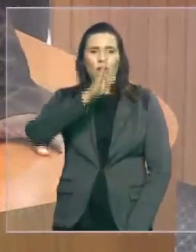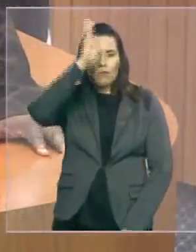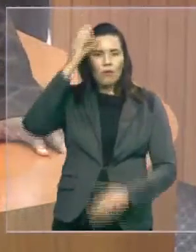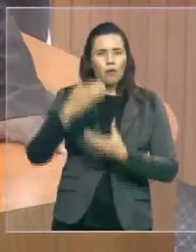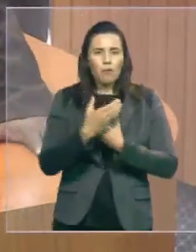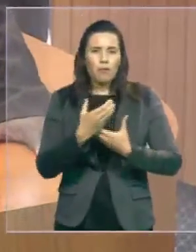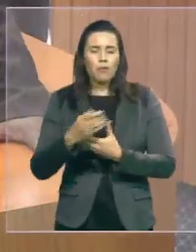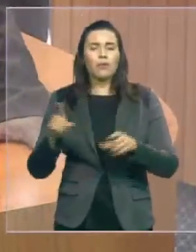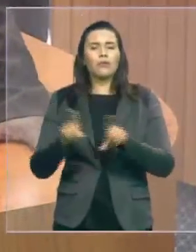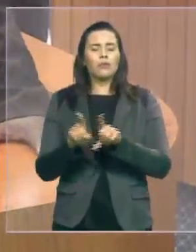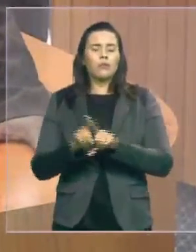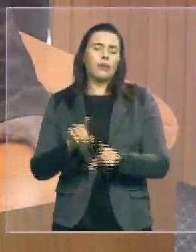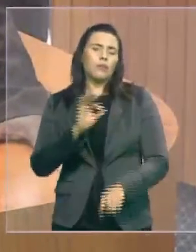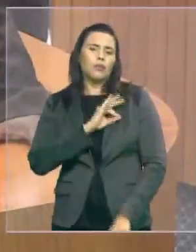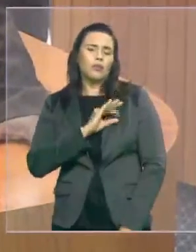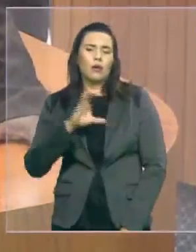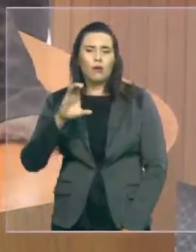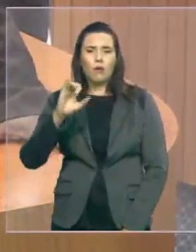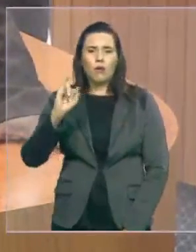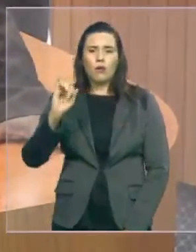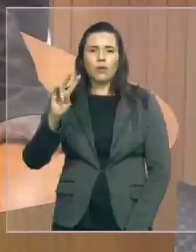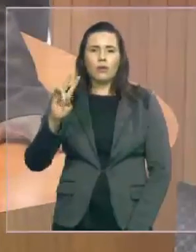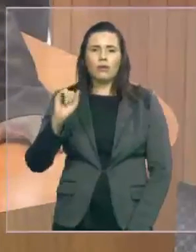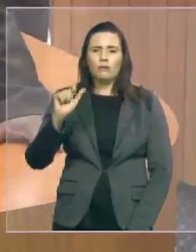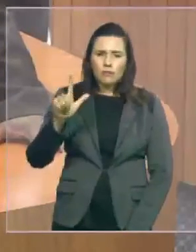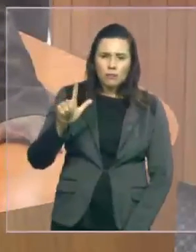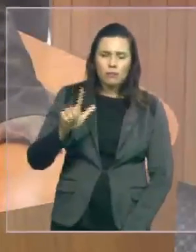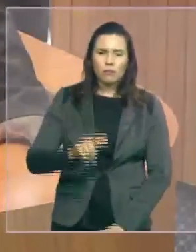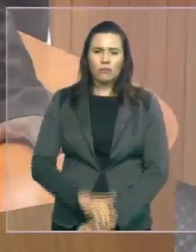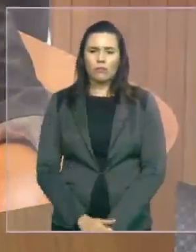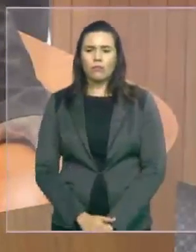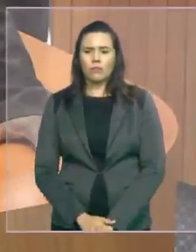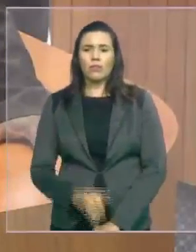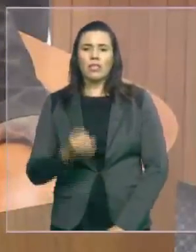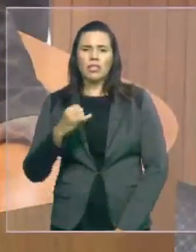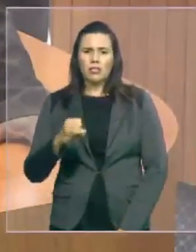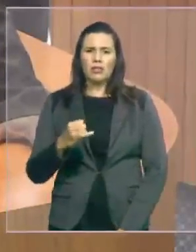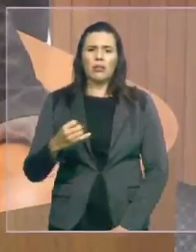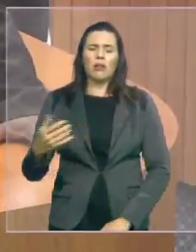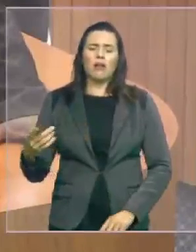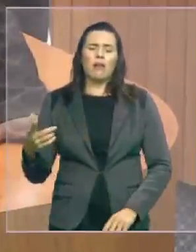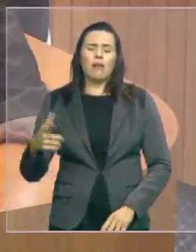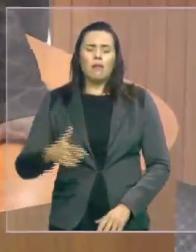E mais, se vier, mete fogo nos caras. Muito obrigado.